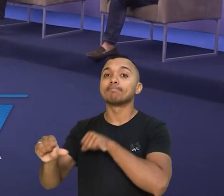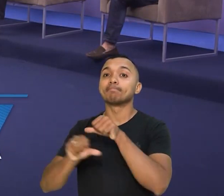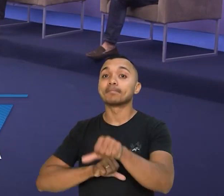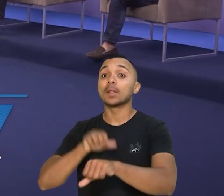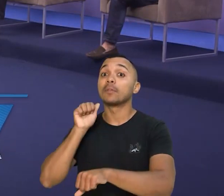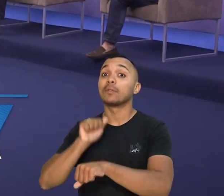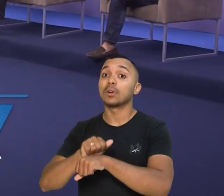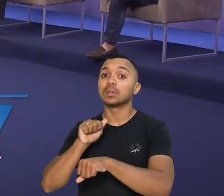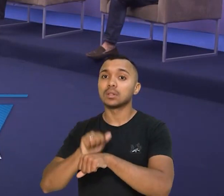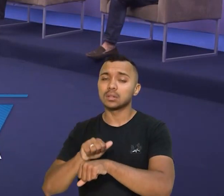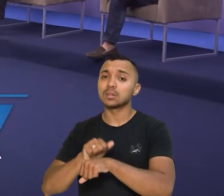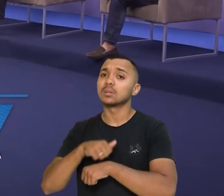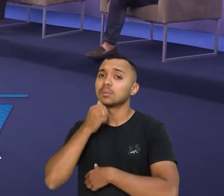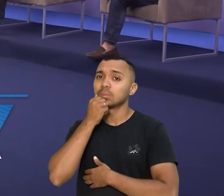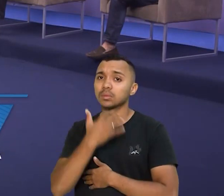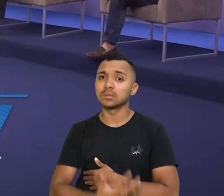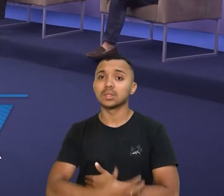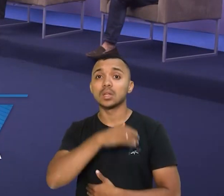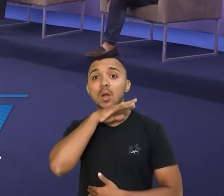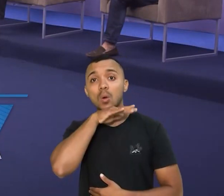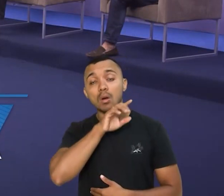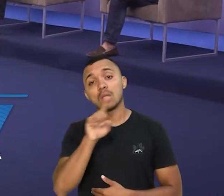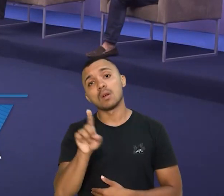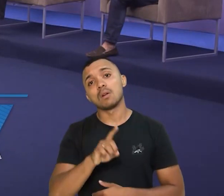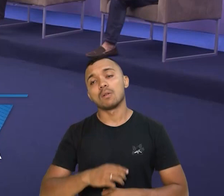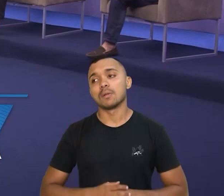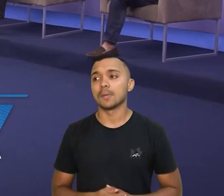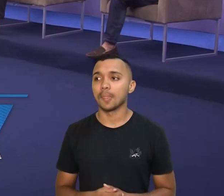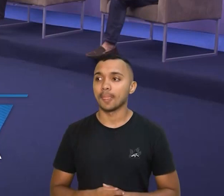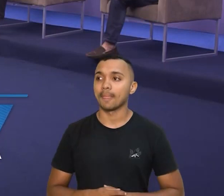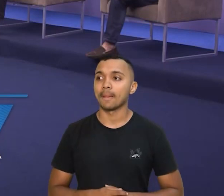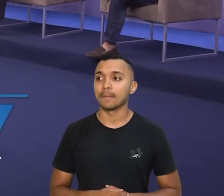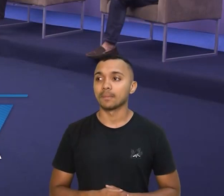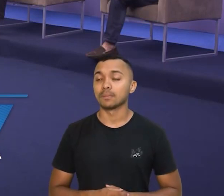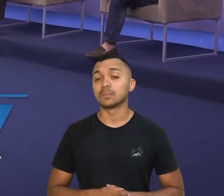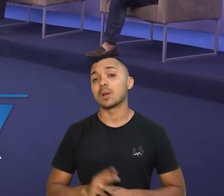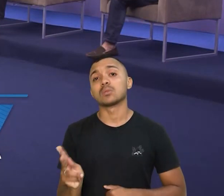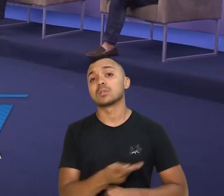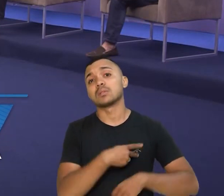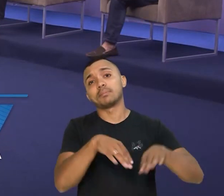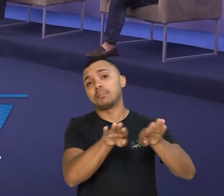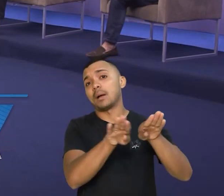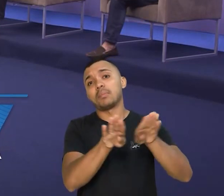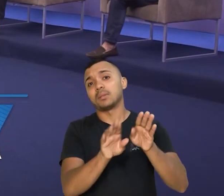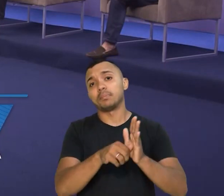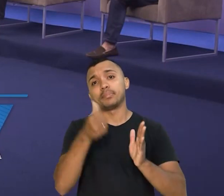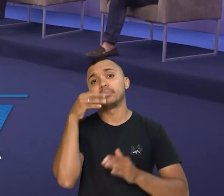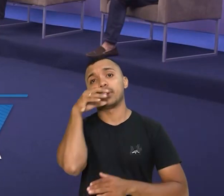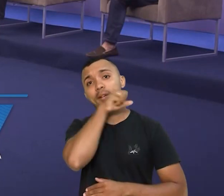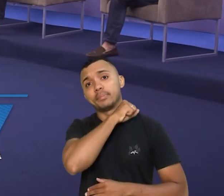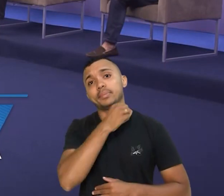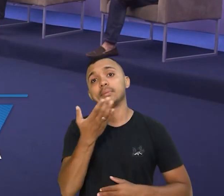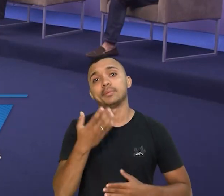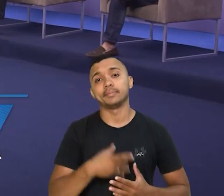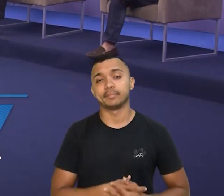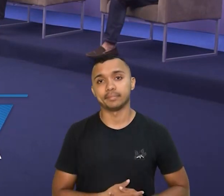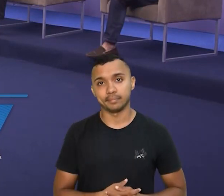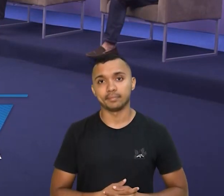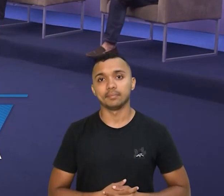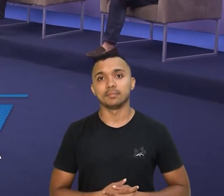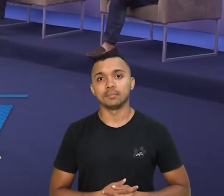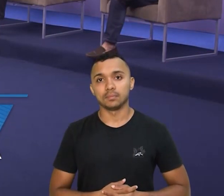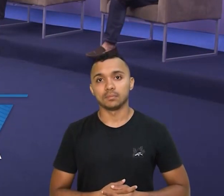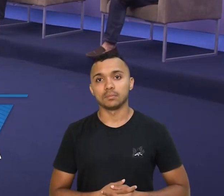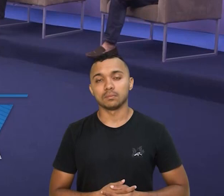um problema. Já ganhou com o time mesclado. Empata, fica em primeiro, pronto. Fez 6-1 com o time mesclado.